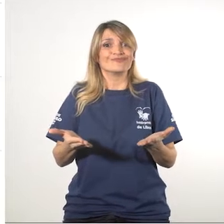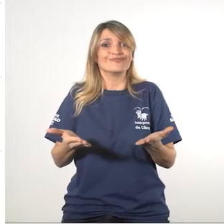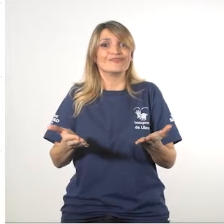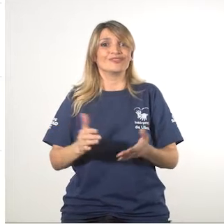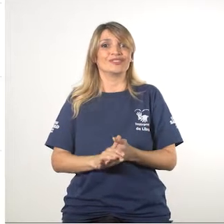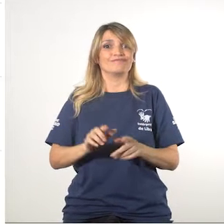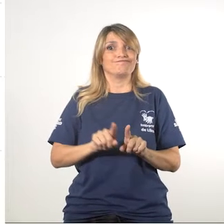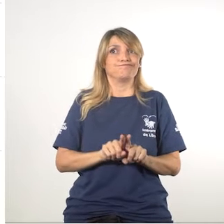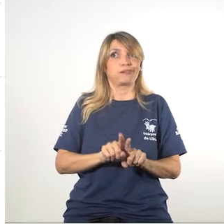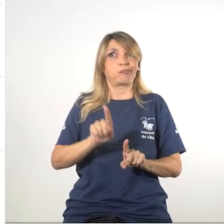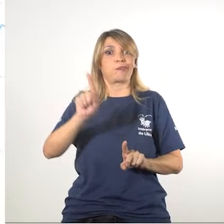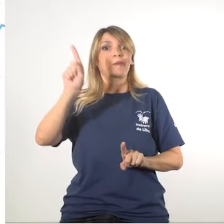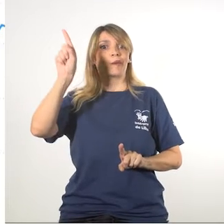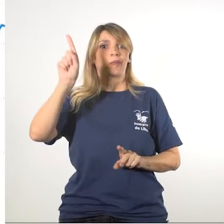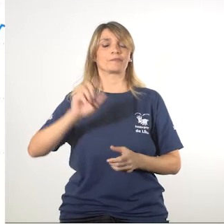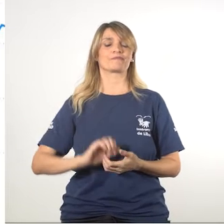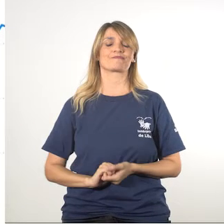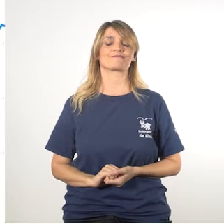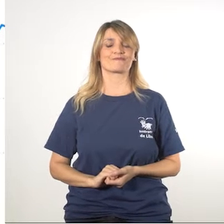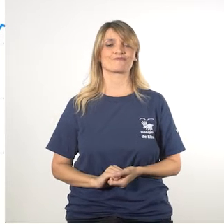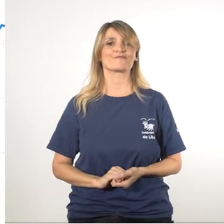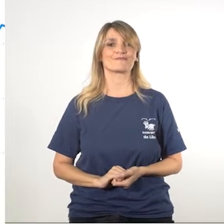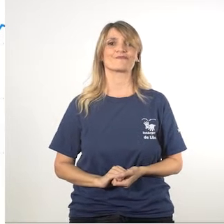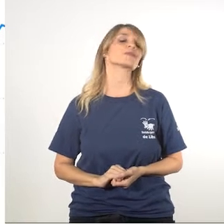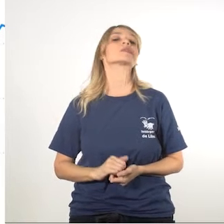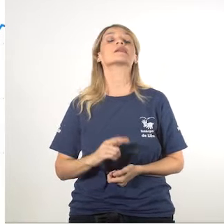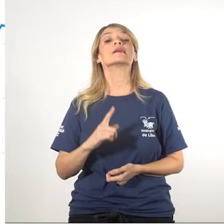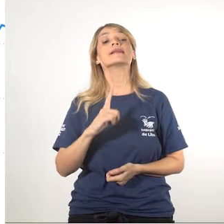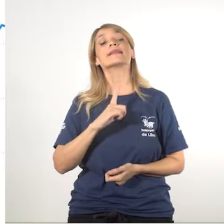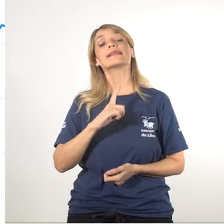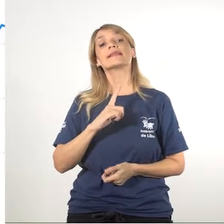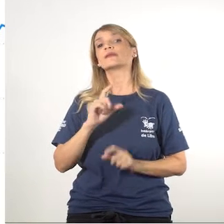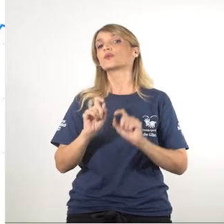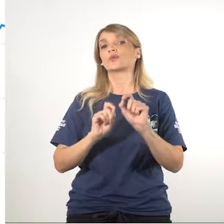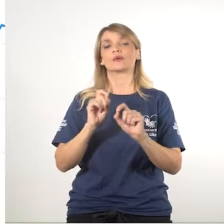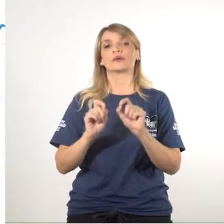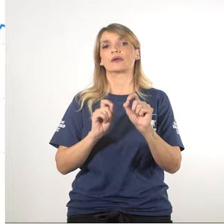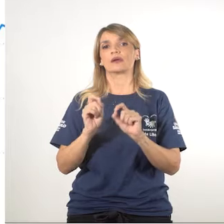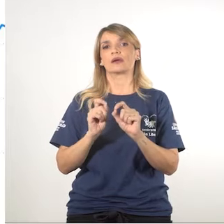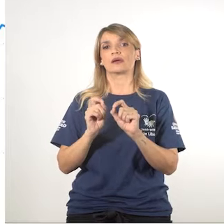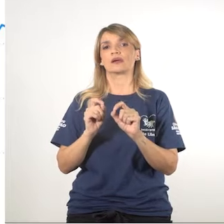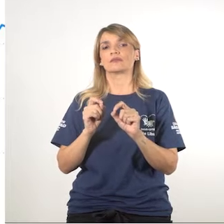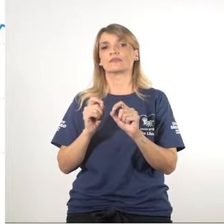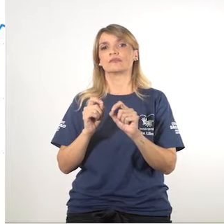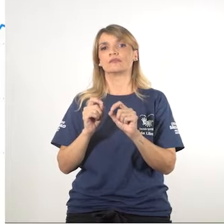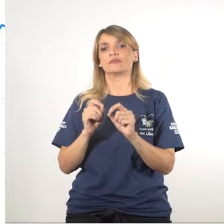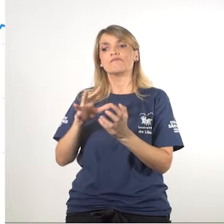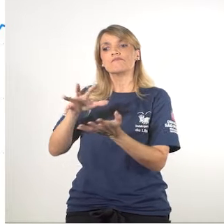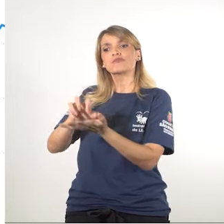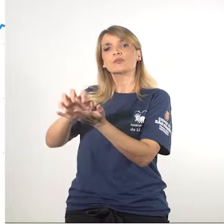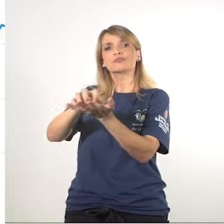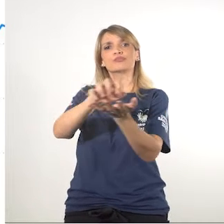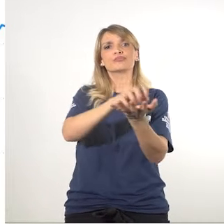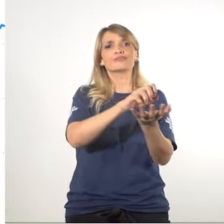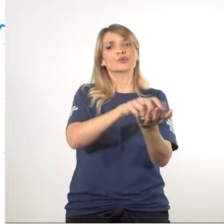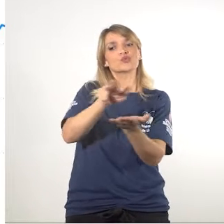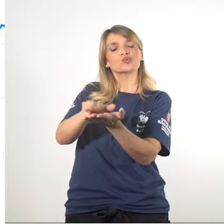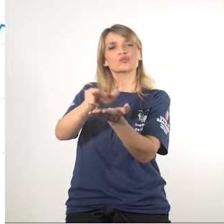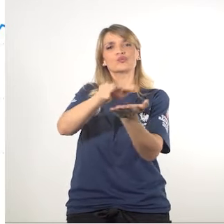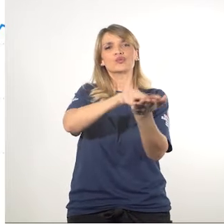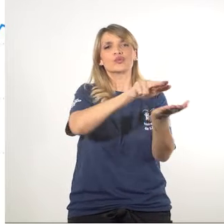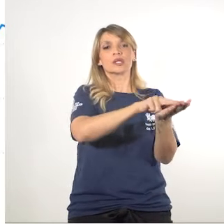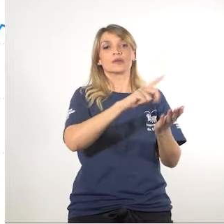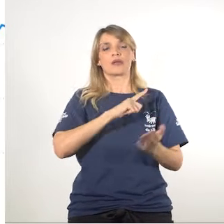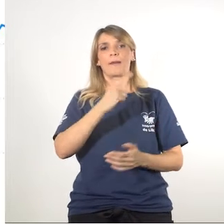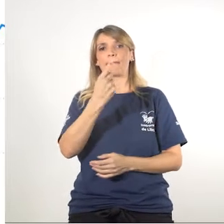mais elevado. Nós temos, na divisão de ocupação desses leitos,